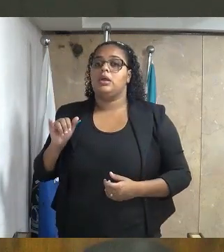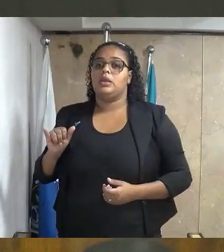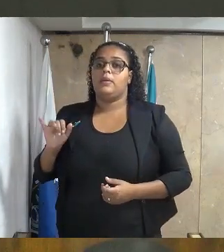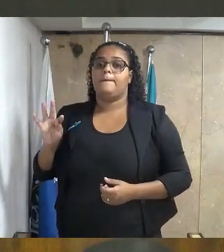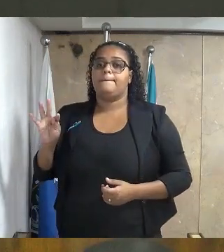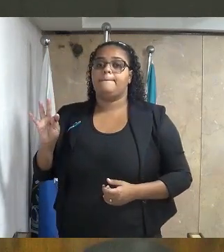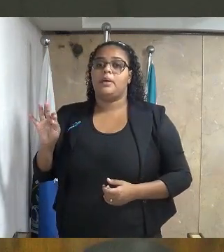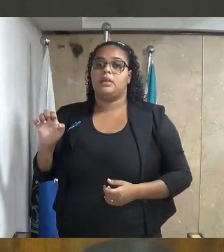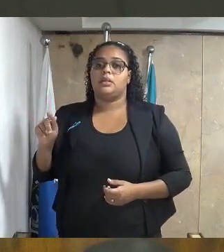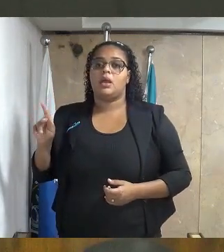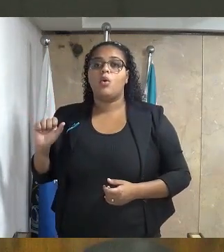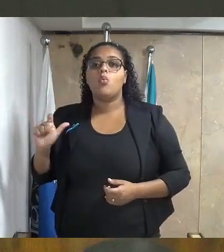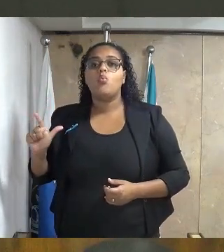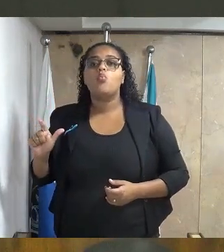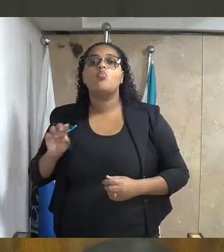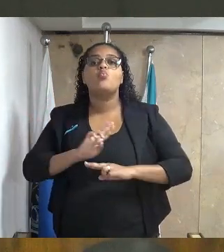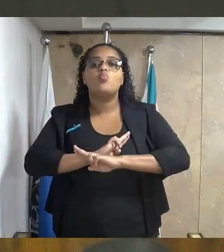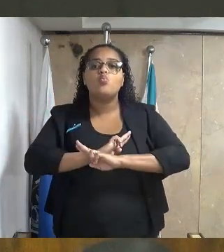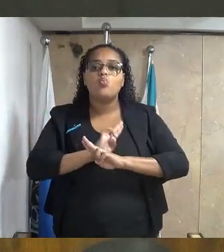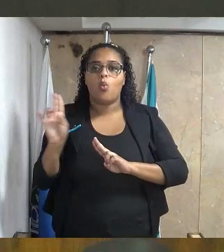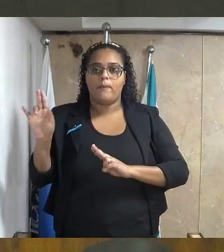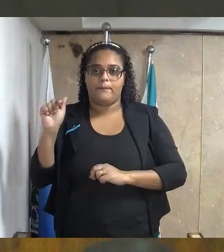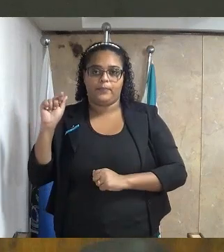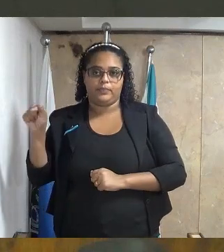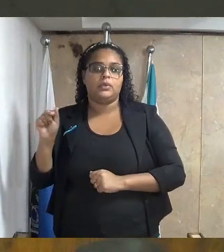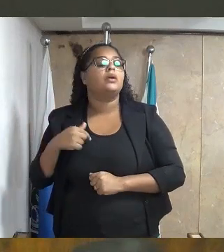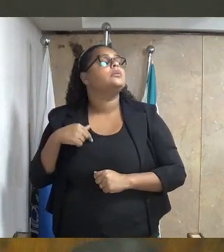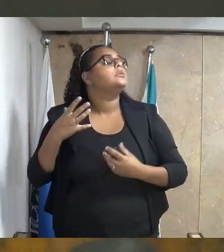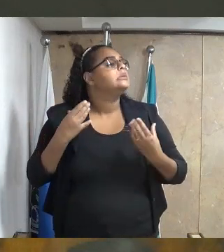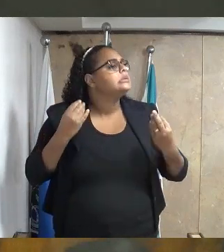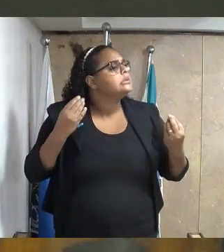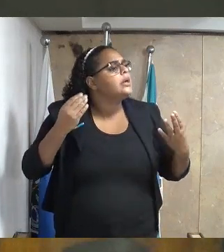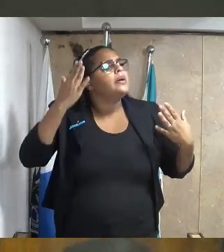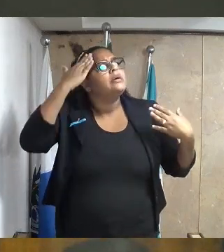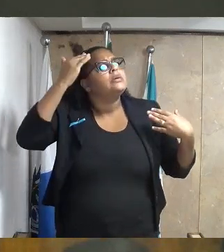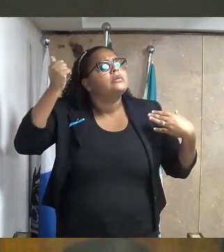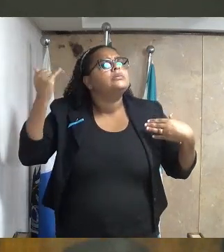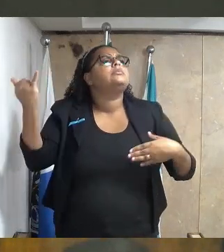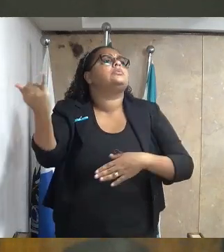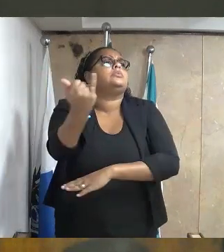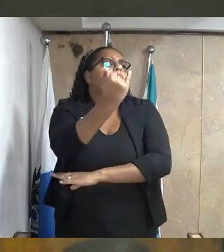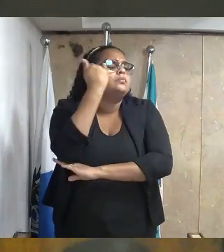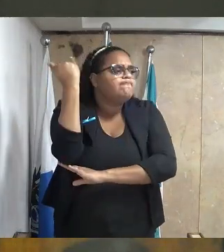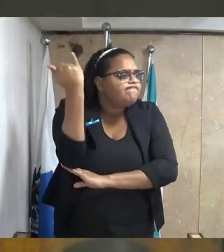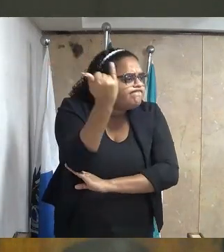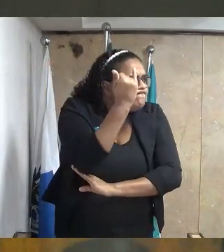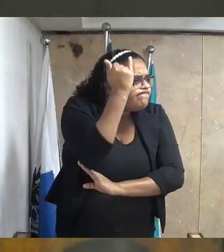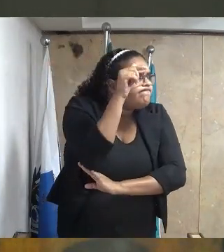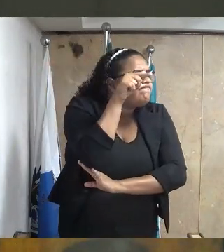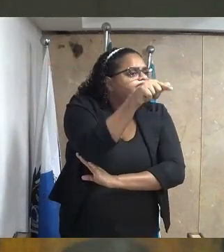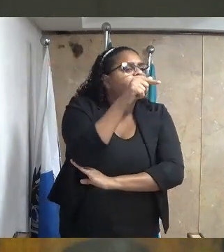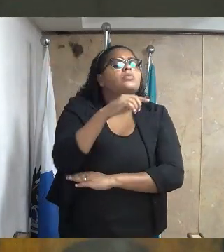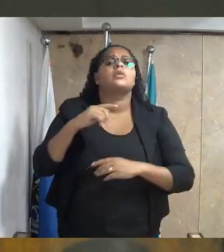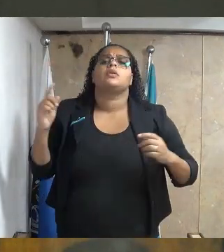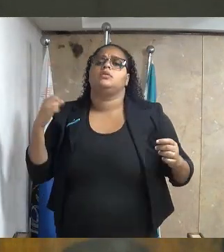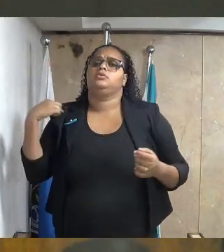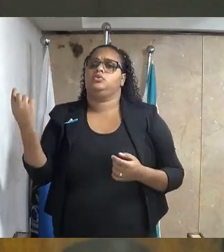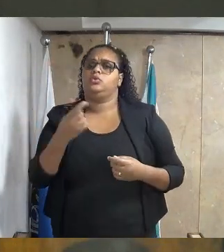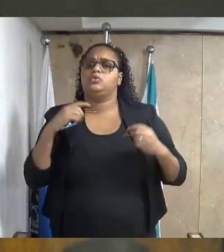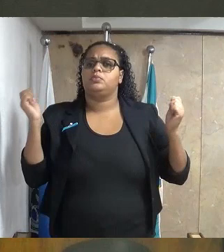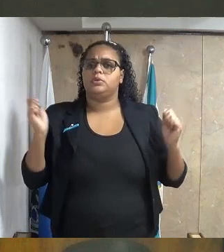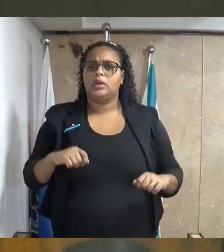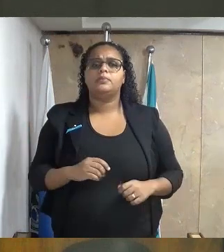nome. Nós sabemos da importância disso para a gente poder